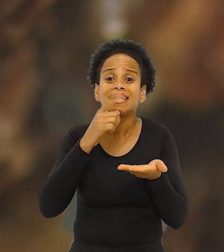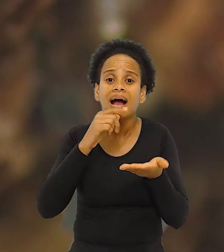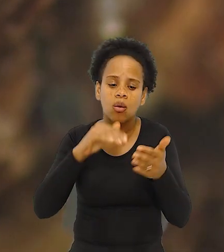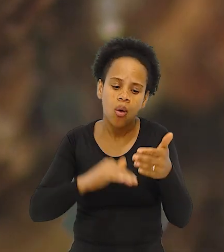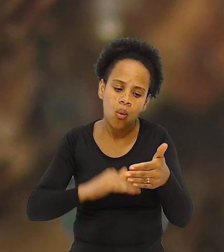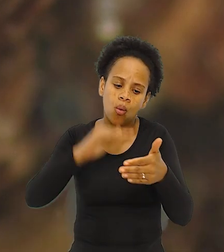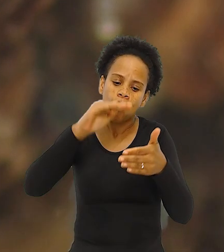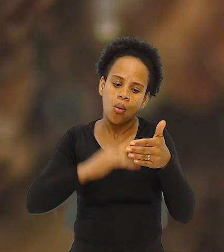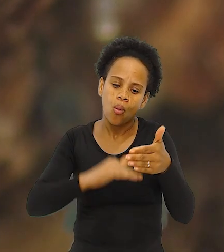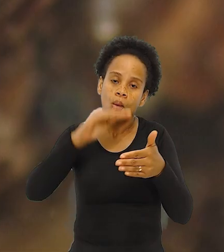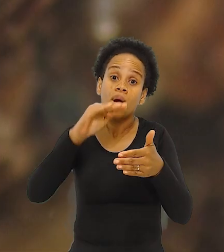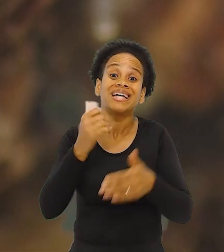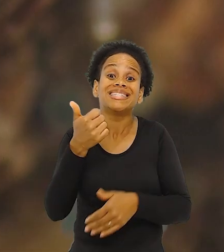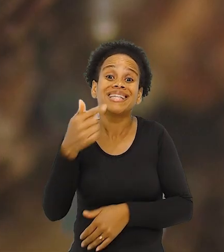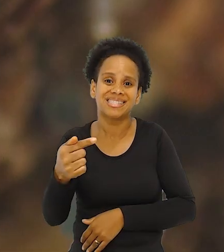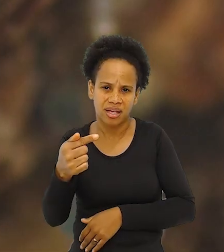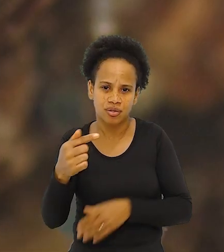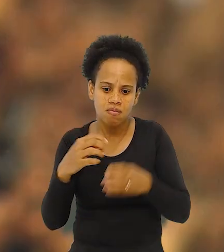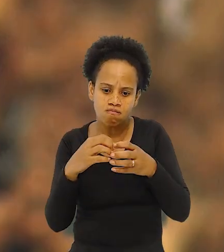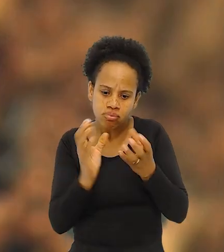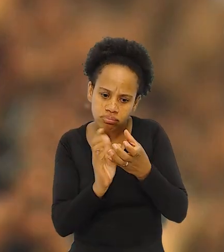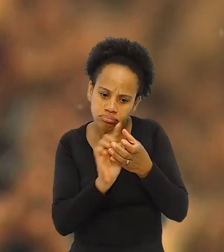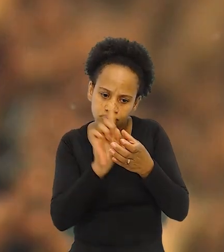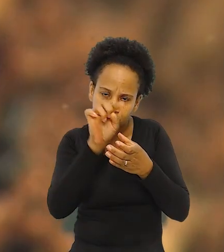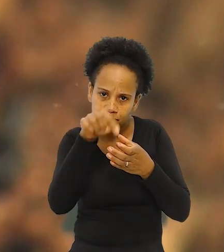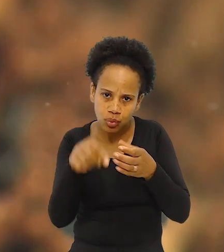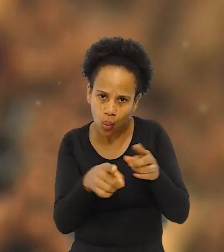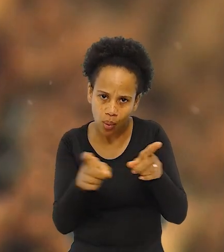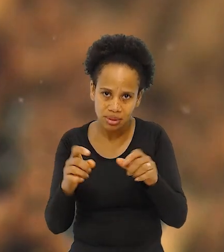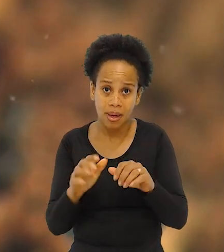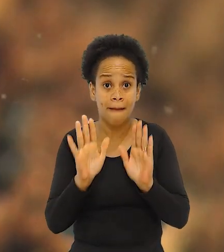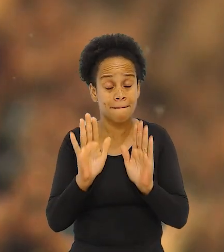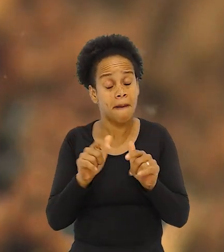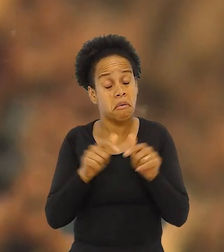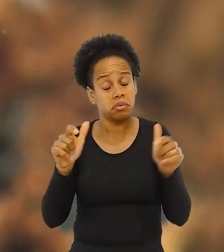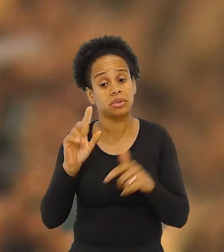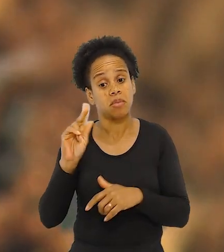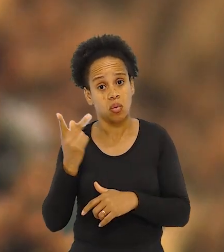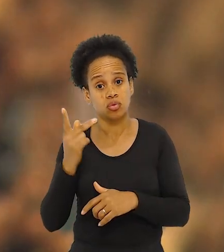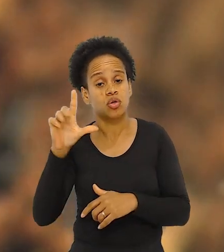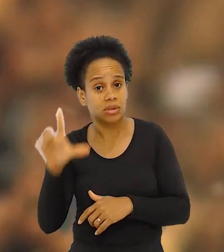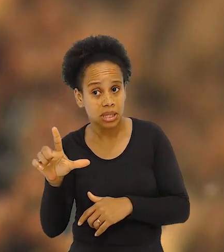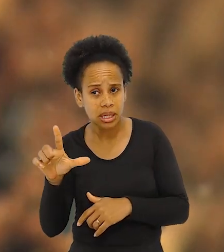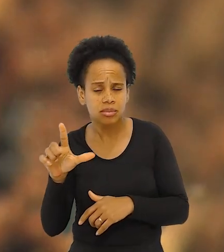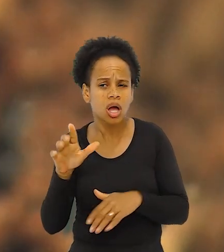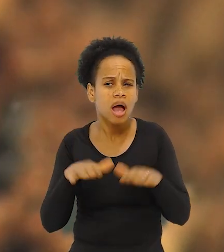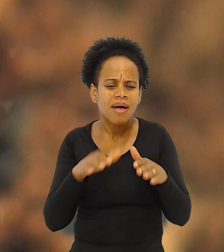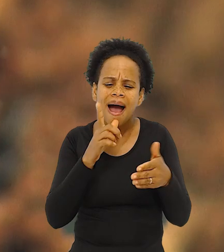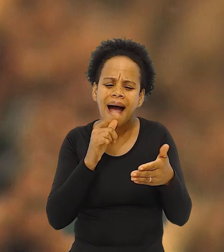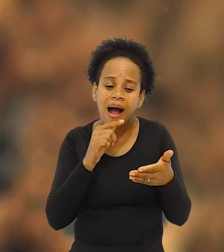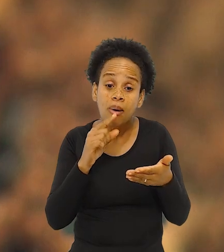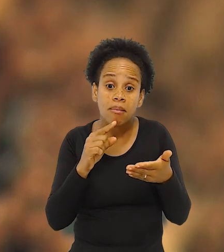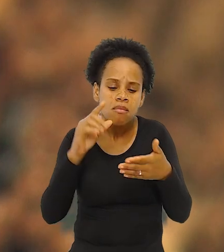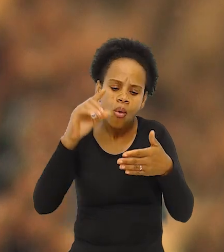eclodirem. Embora a maior parte dos ovos de hemagogos leucocelenos ecloda nos primeiros contatos com a